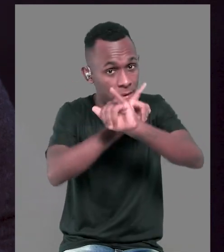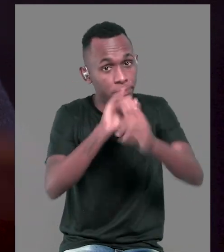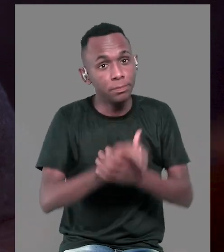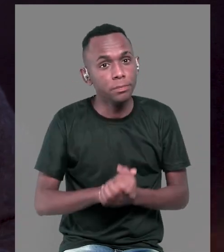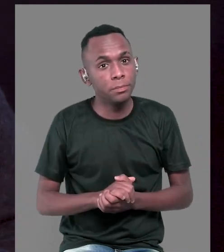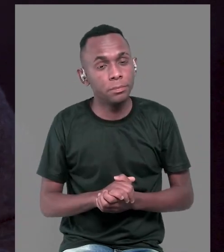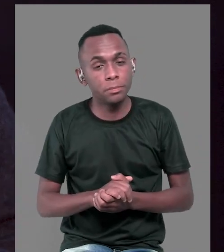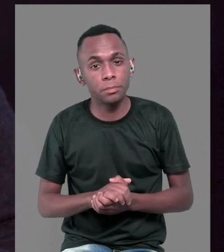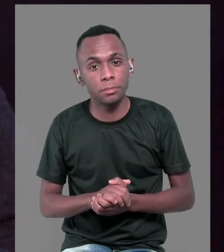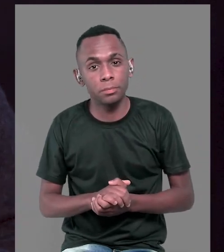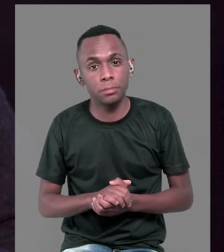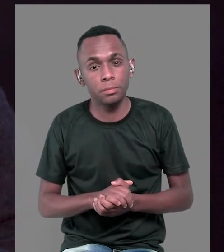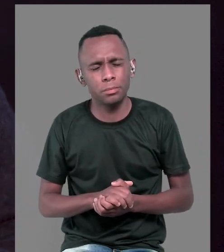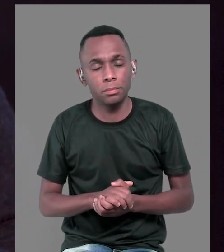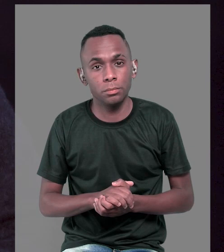de